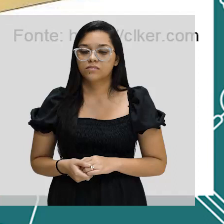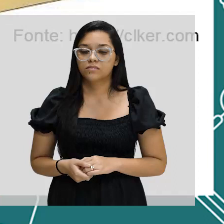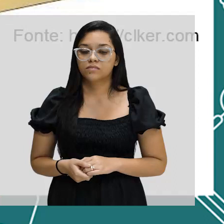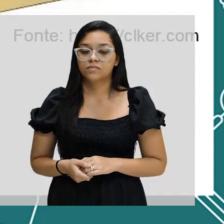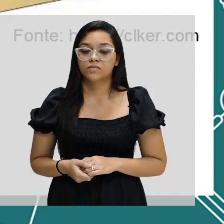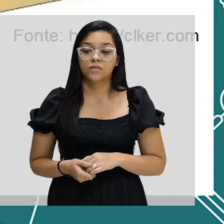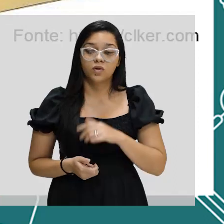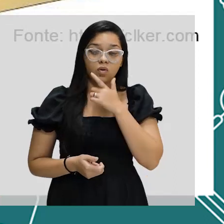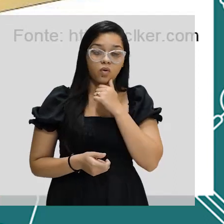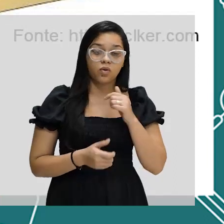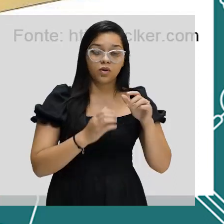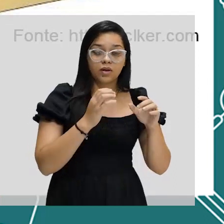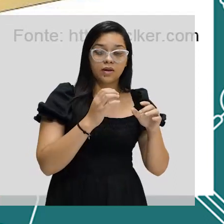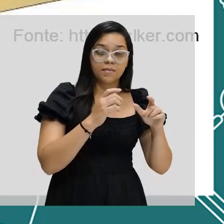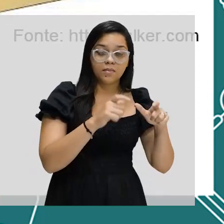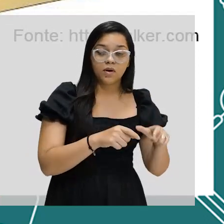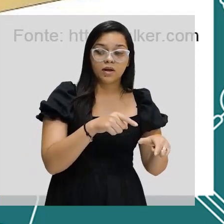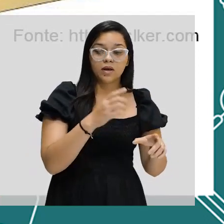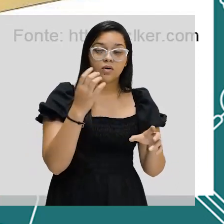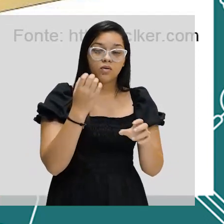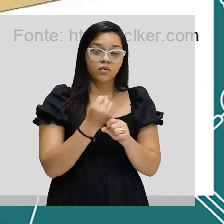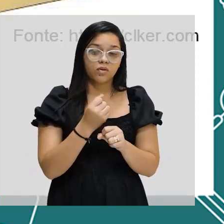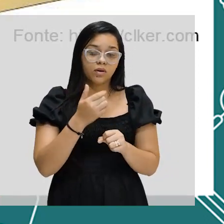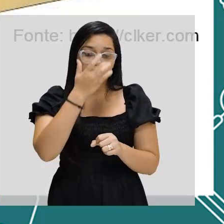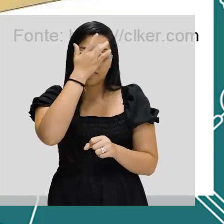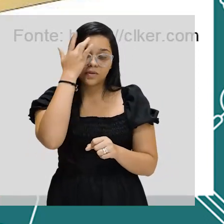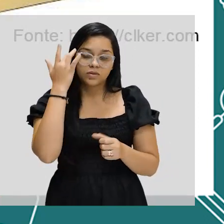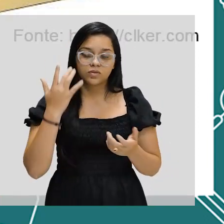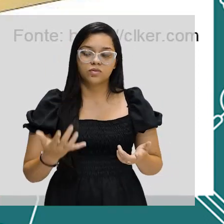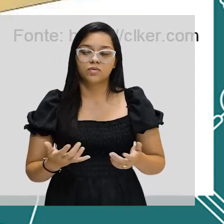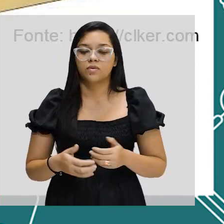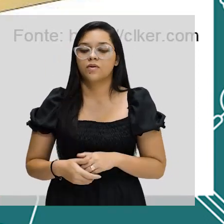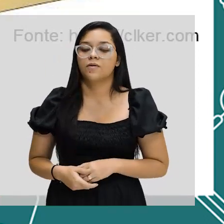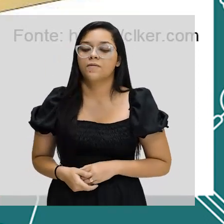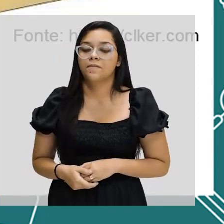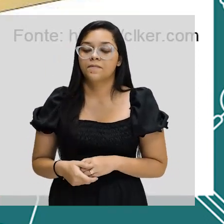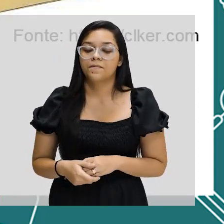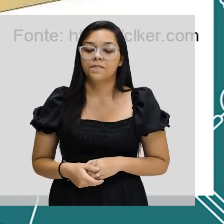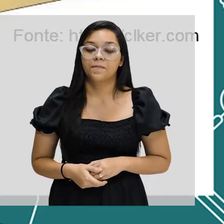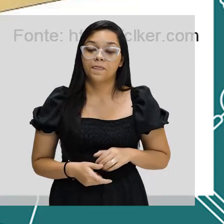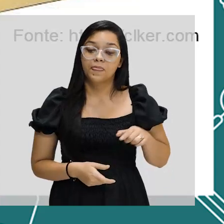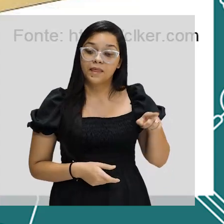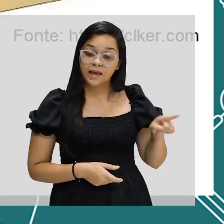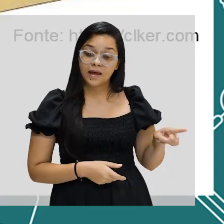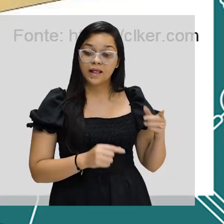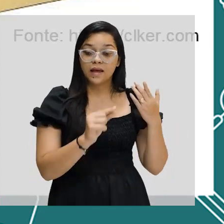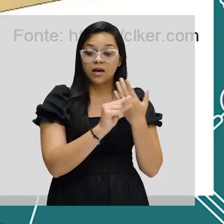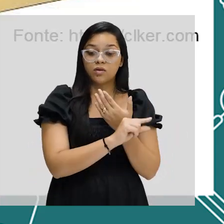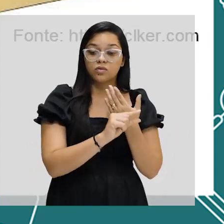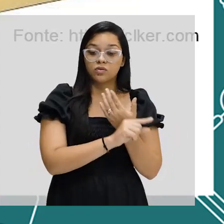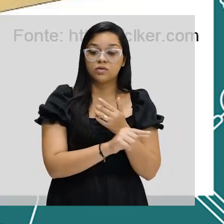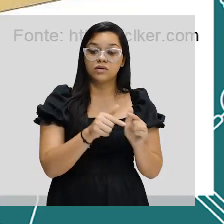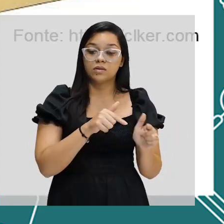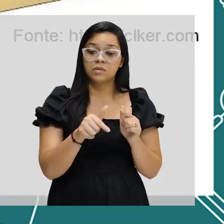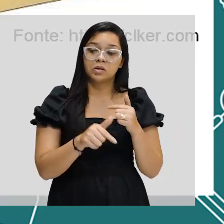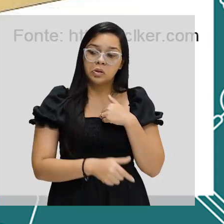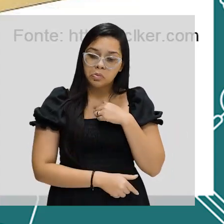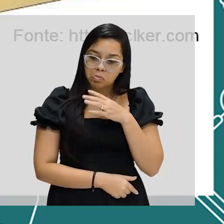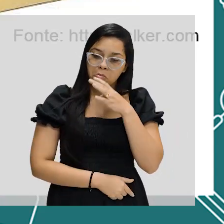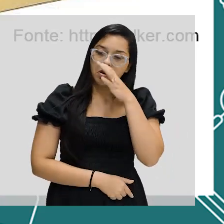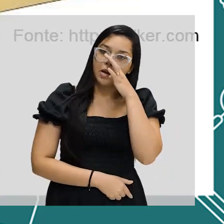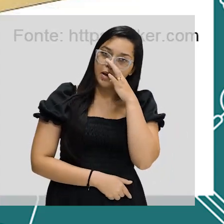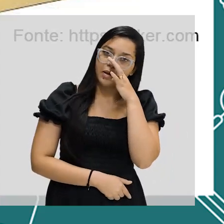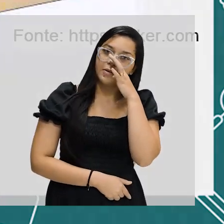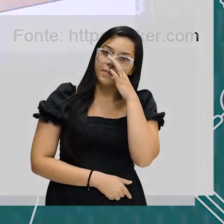contador. Usei o who, porque eu estou me referindo a uma pessoa. She is the writer whose work I